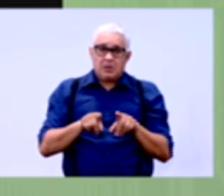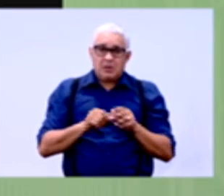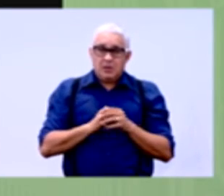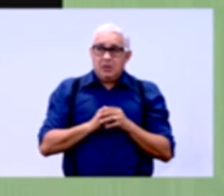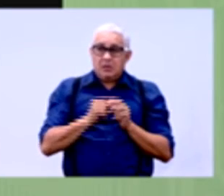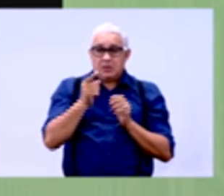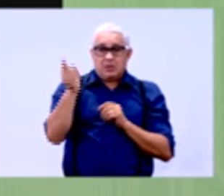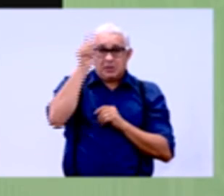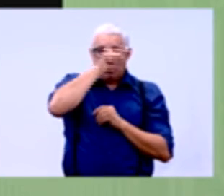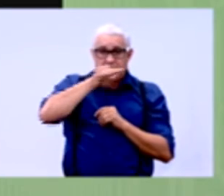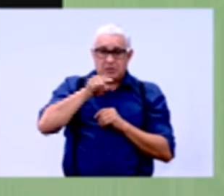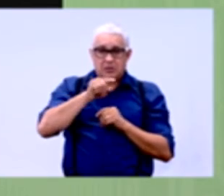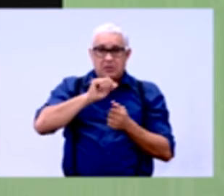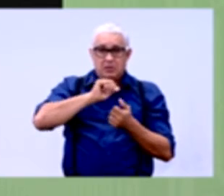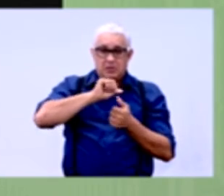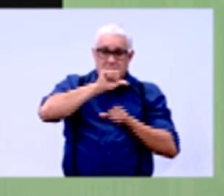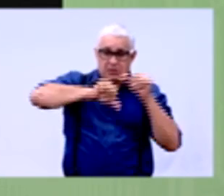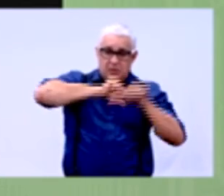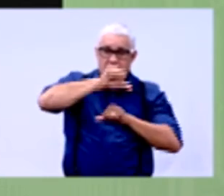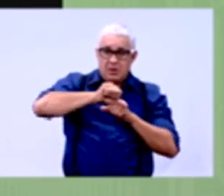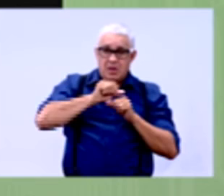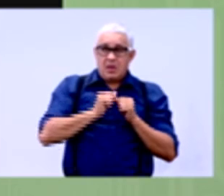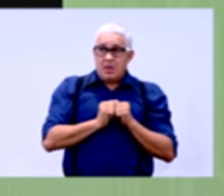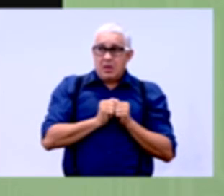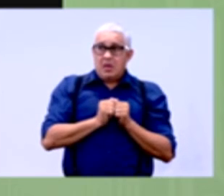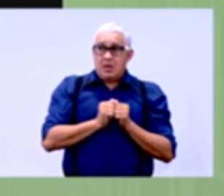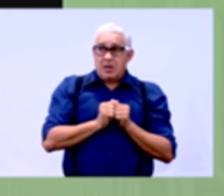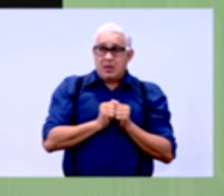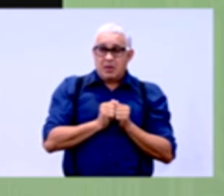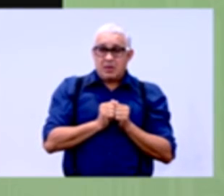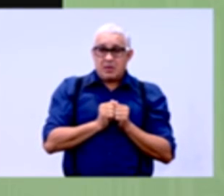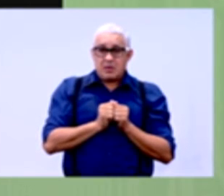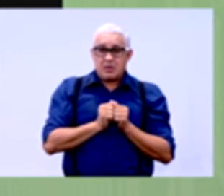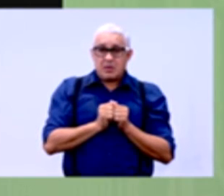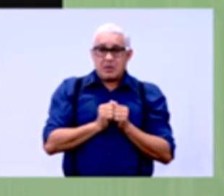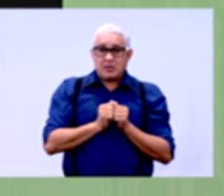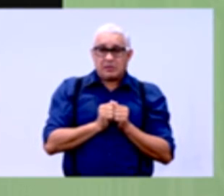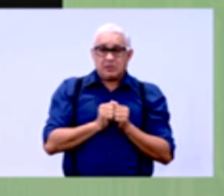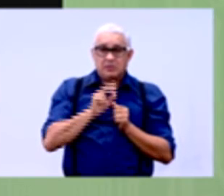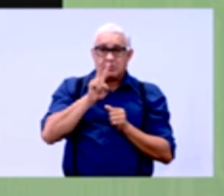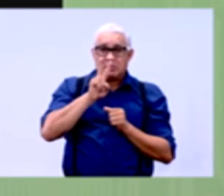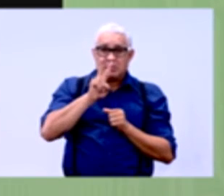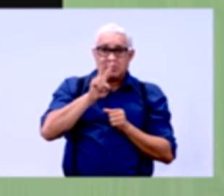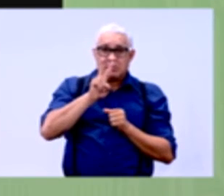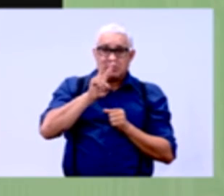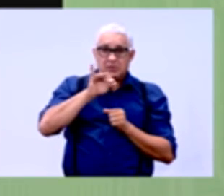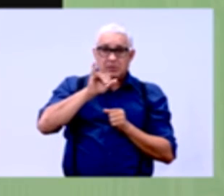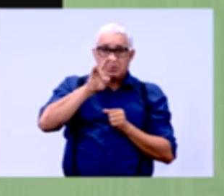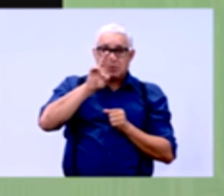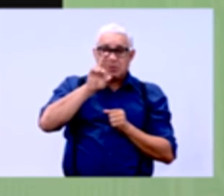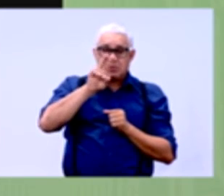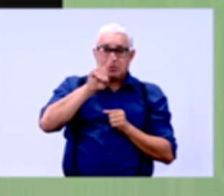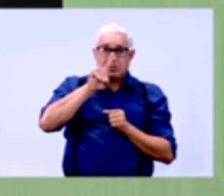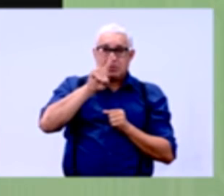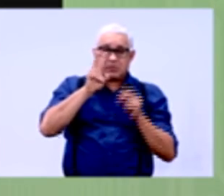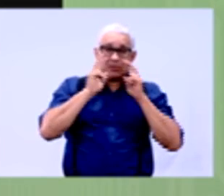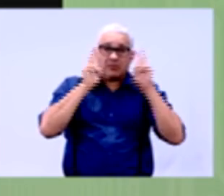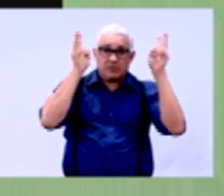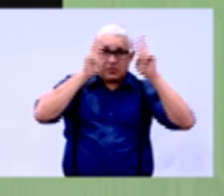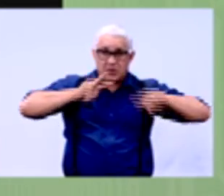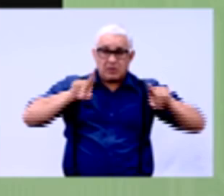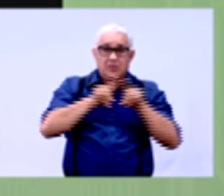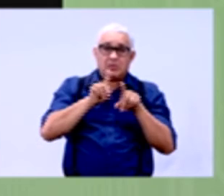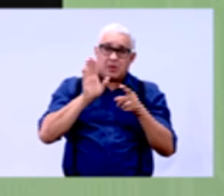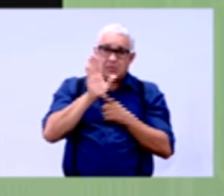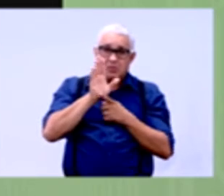abaixo ali também a alteração. Então fica tanto a parte de visualização, a parte de